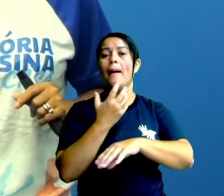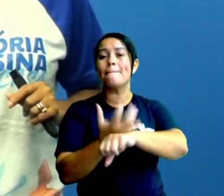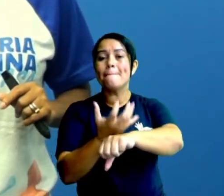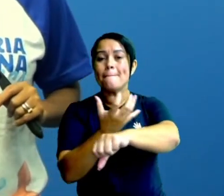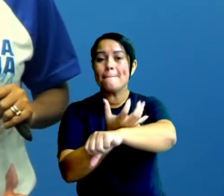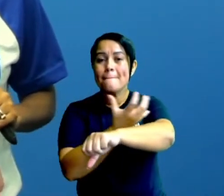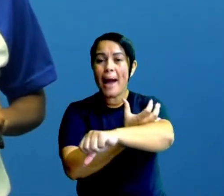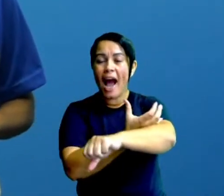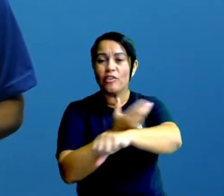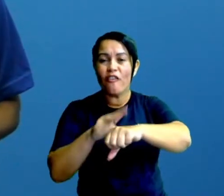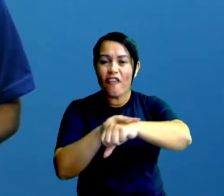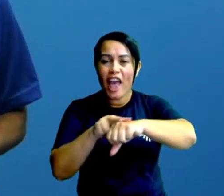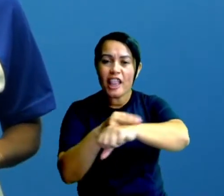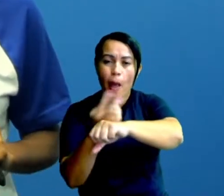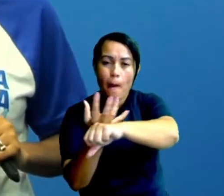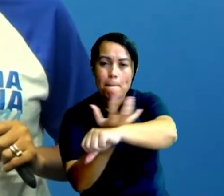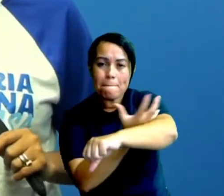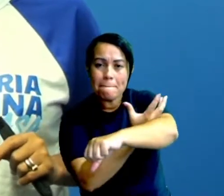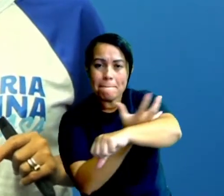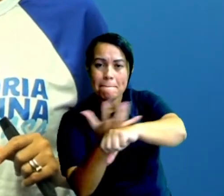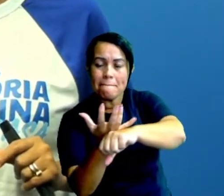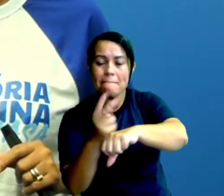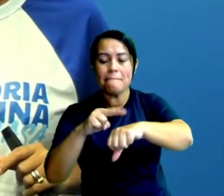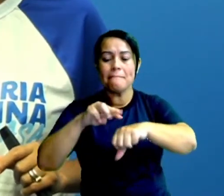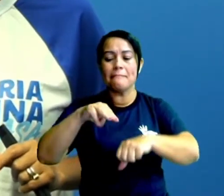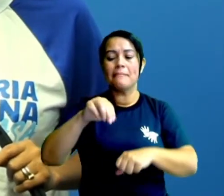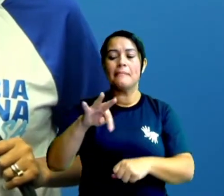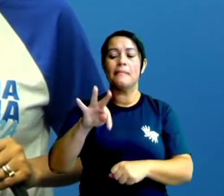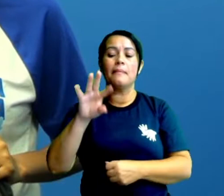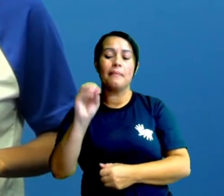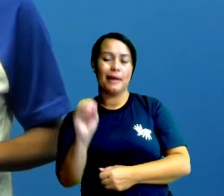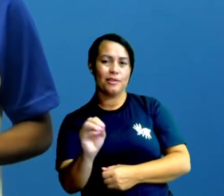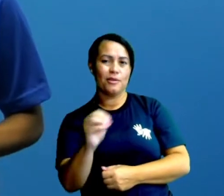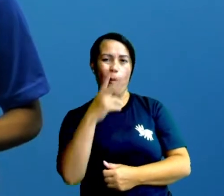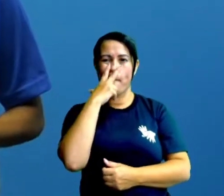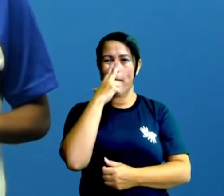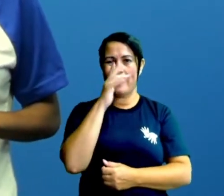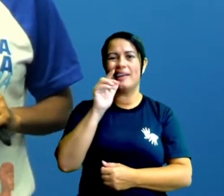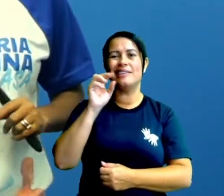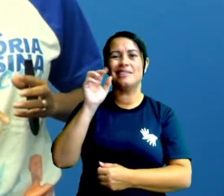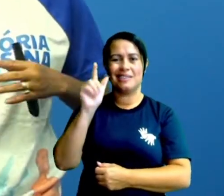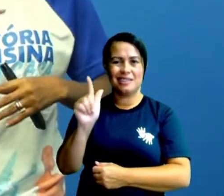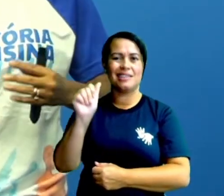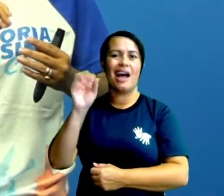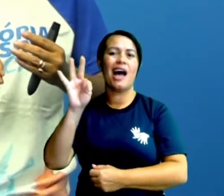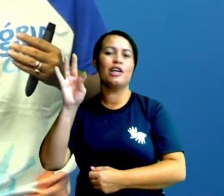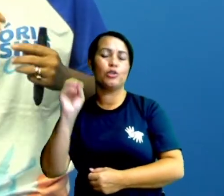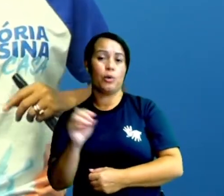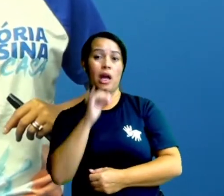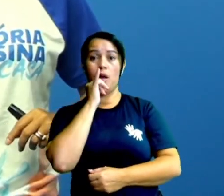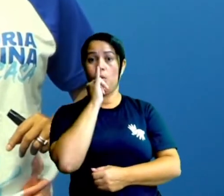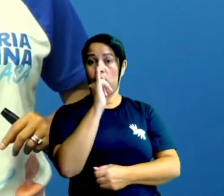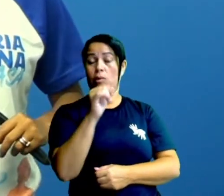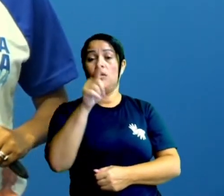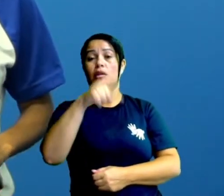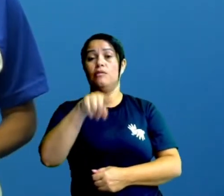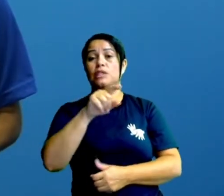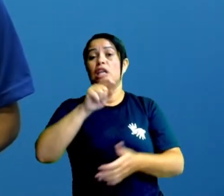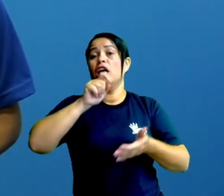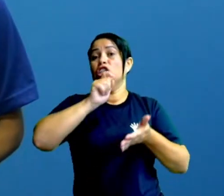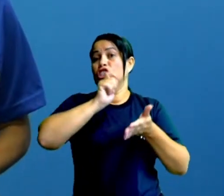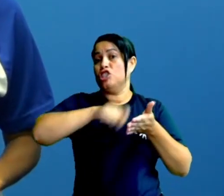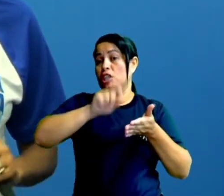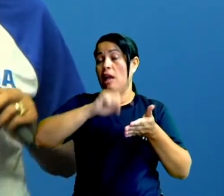lá então veja que tem o mesmo sonzinho final de gato Então vamos lá eu digo e